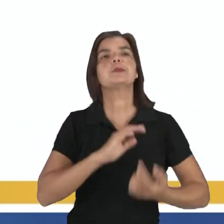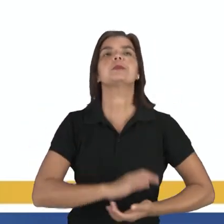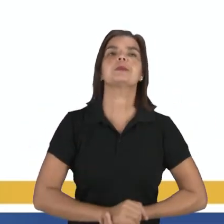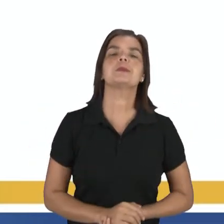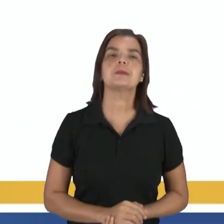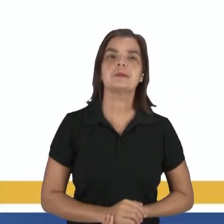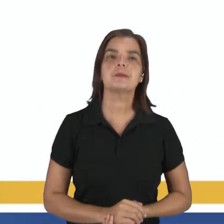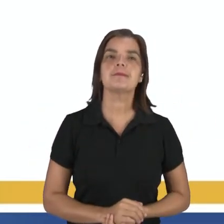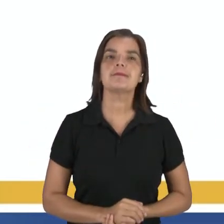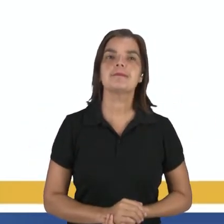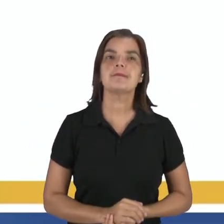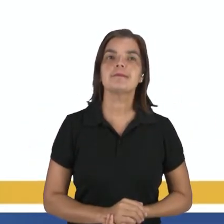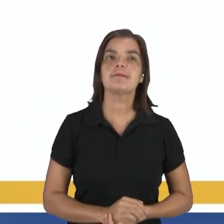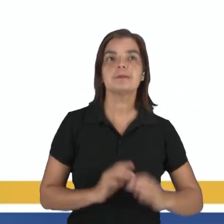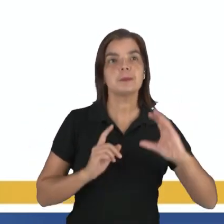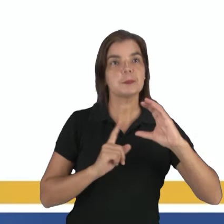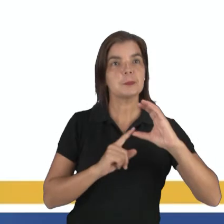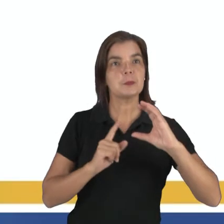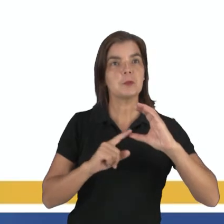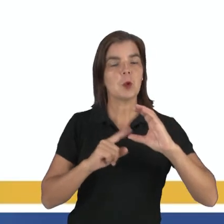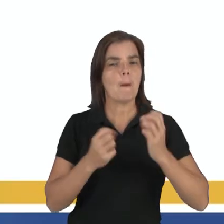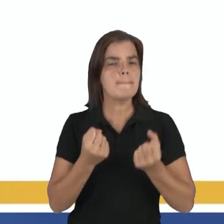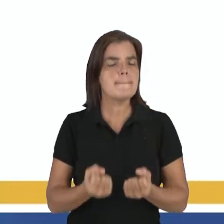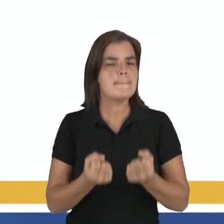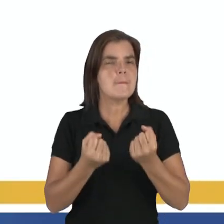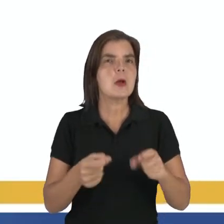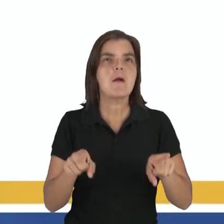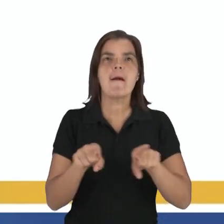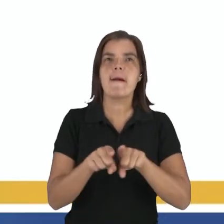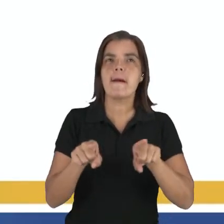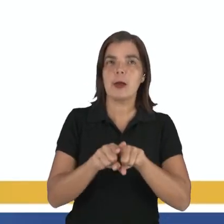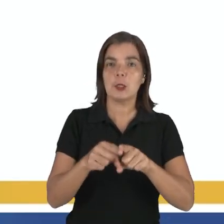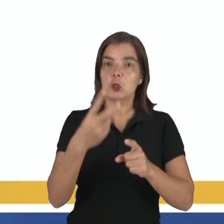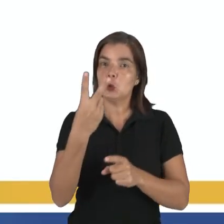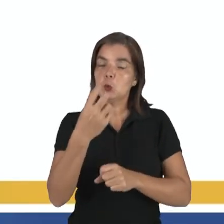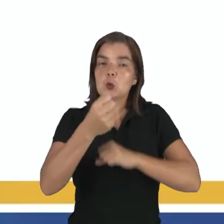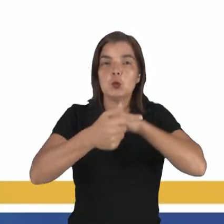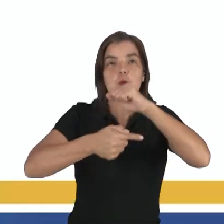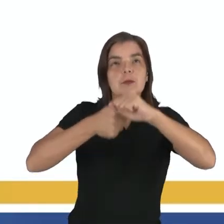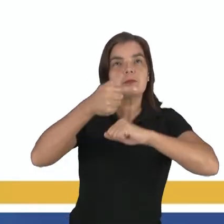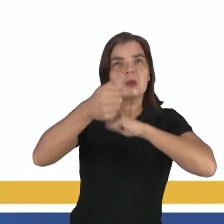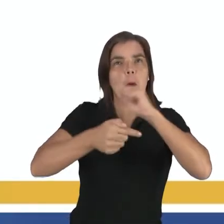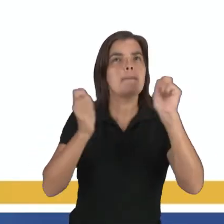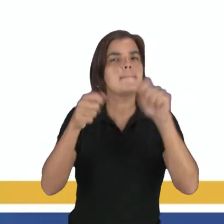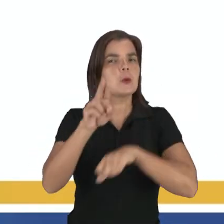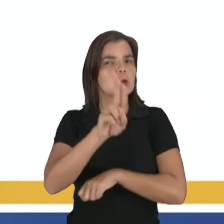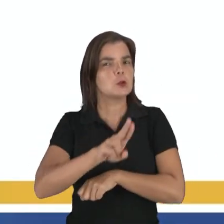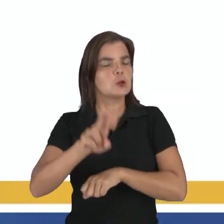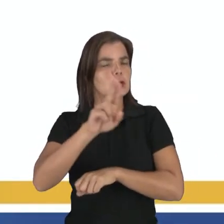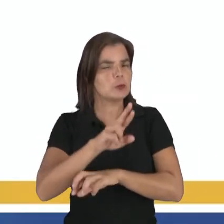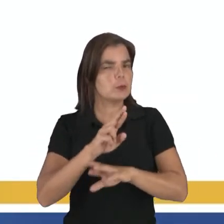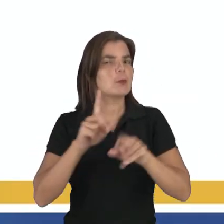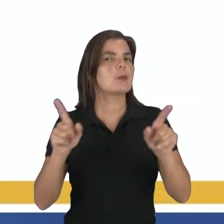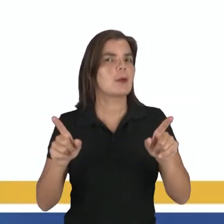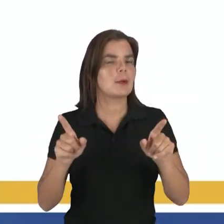dos outros. Letra C. O peso relativo de dois átomos pode ser utilizado